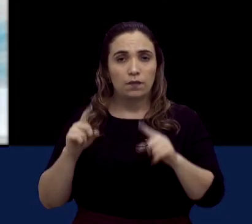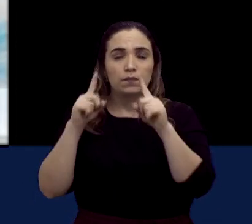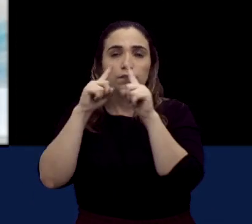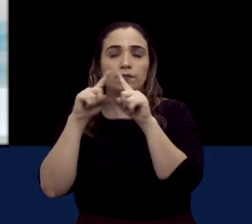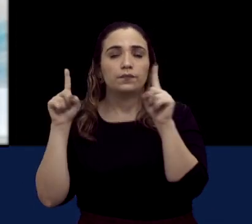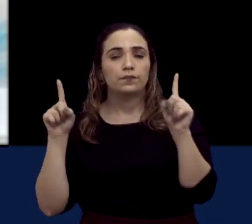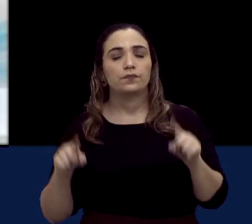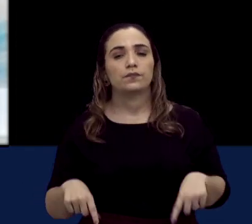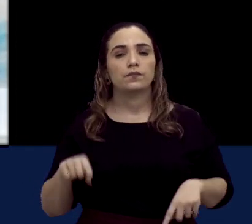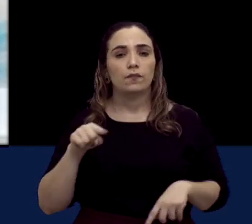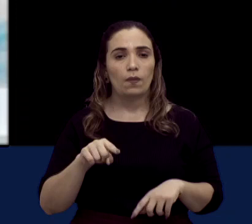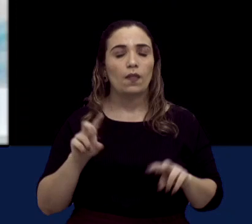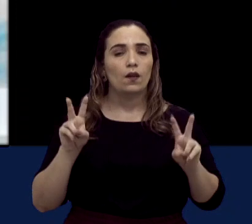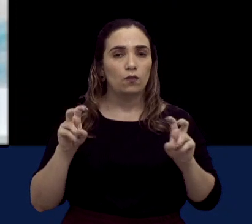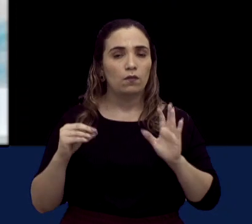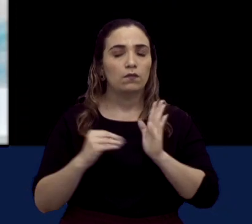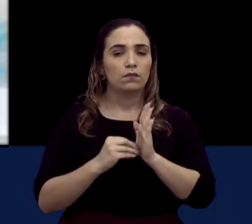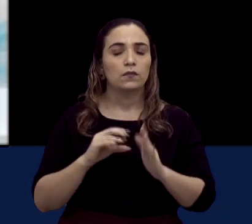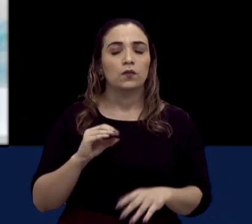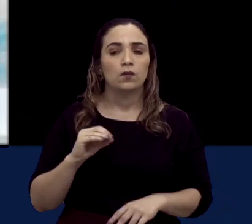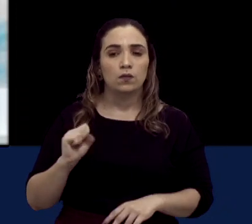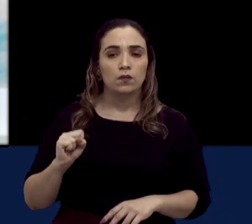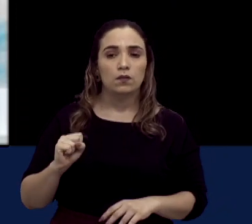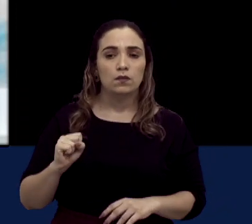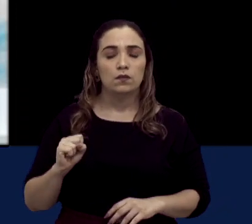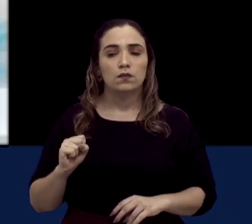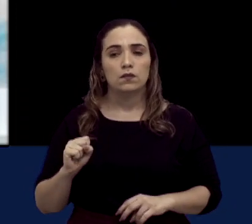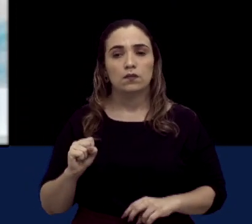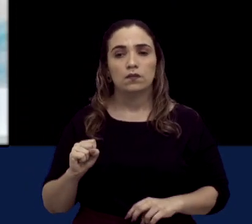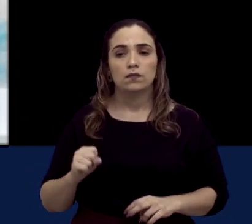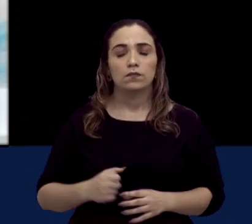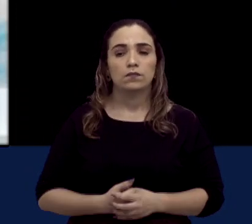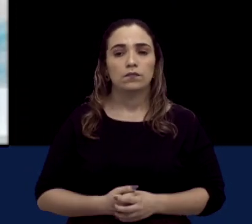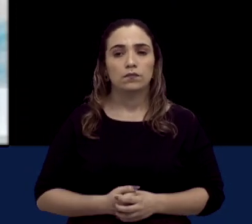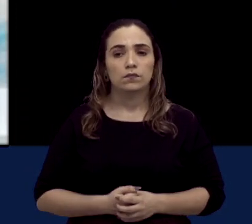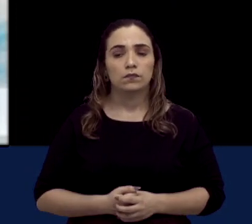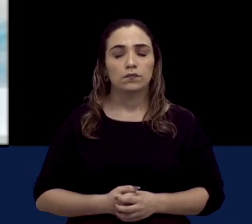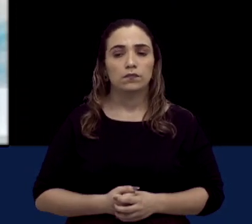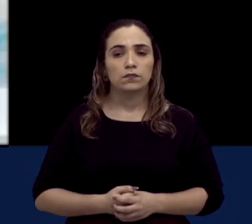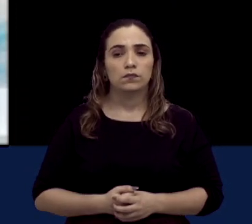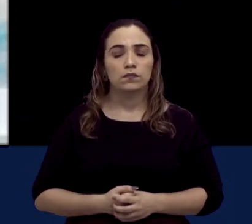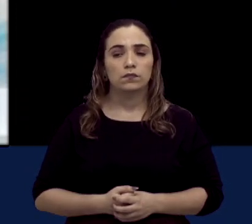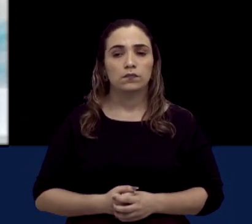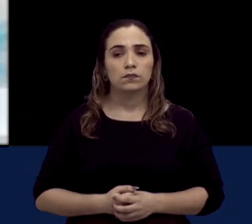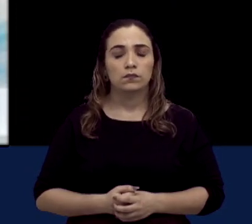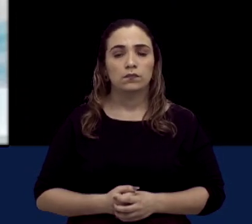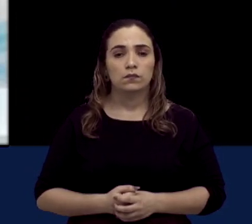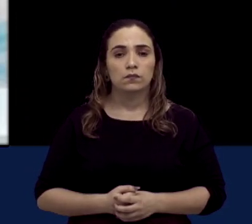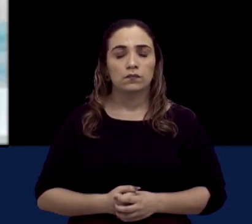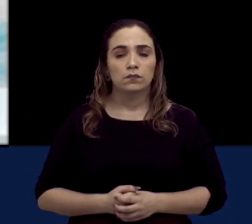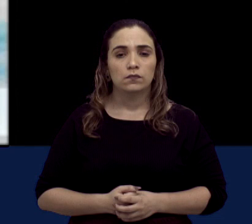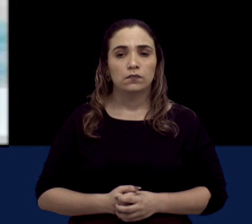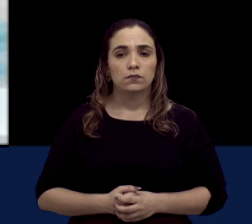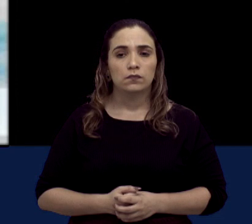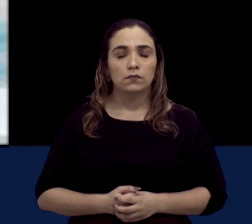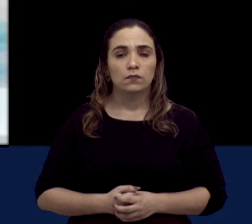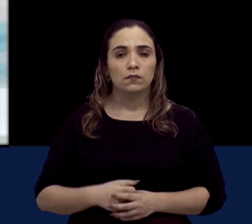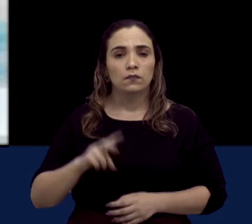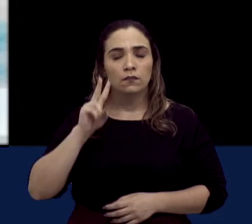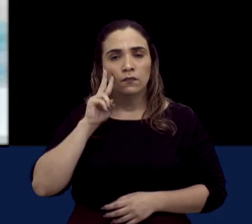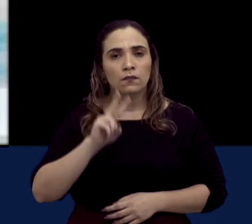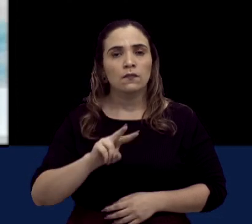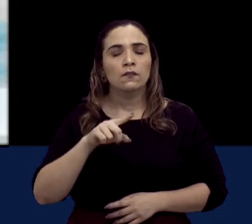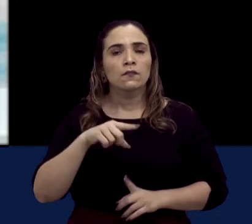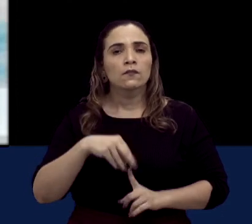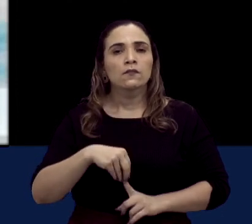inclusive, dessa modalidade. Porque é como se lá ele visse como a única